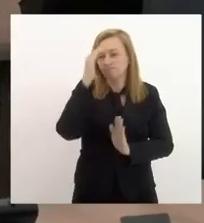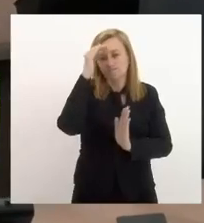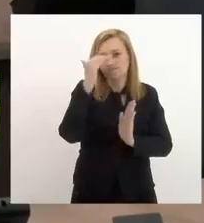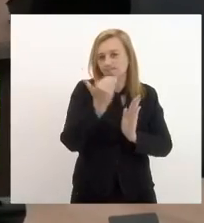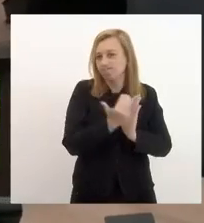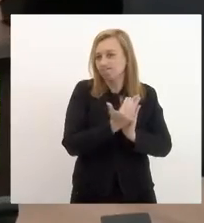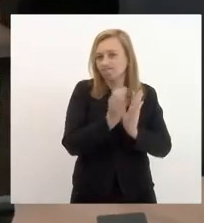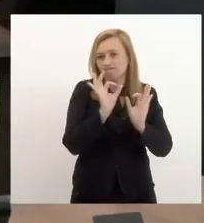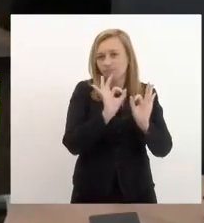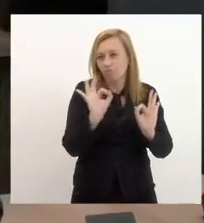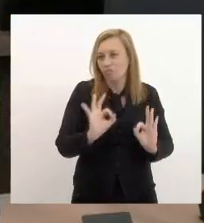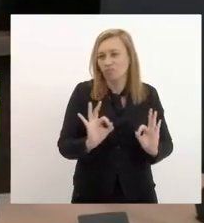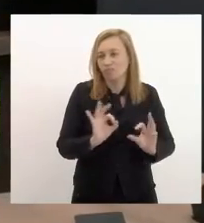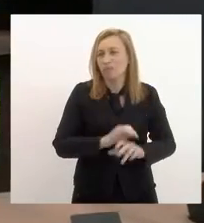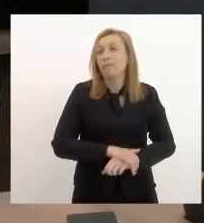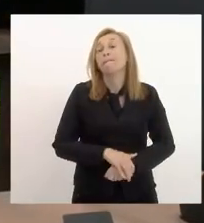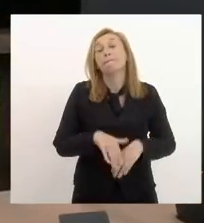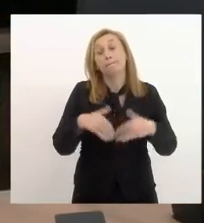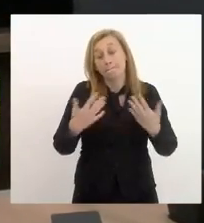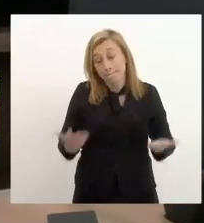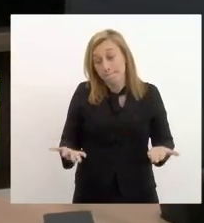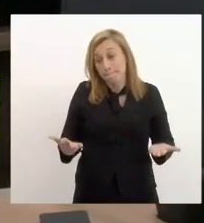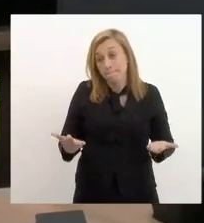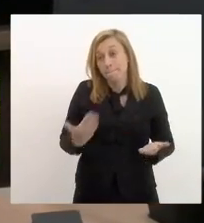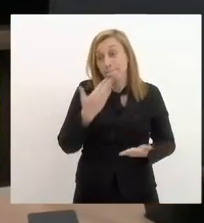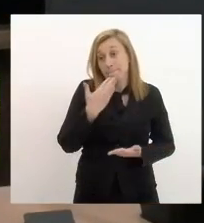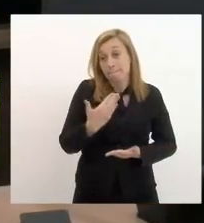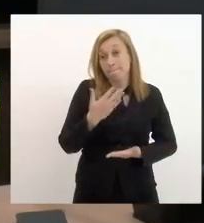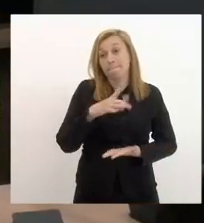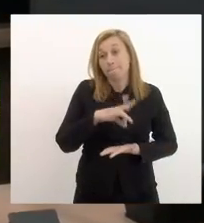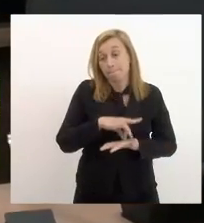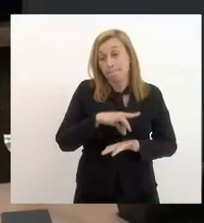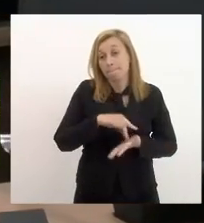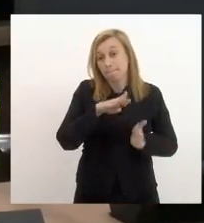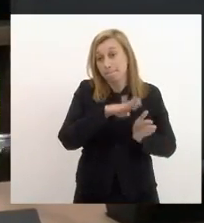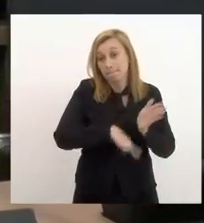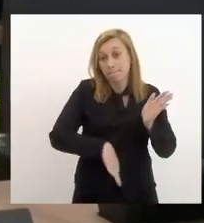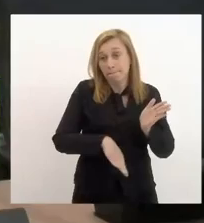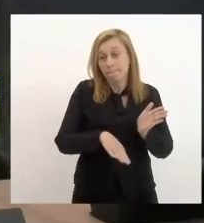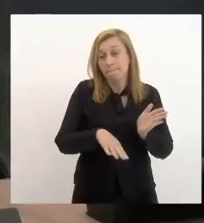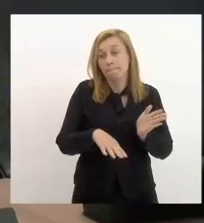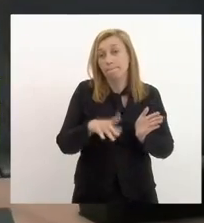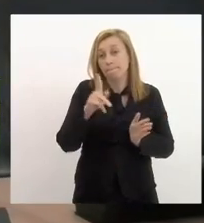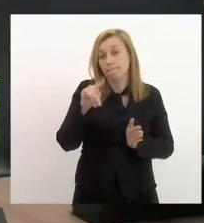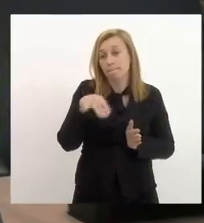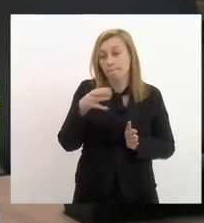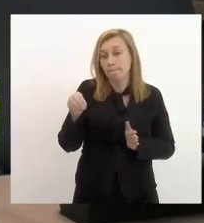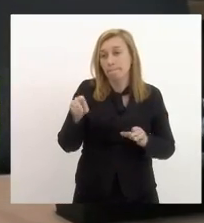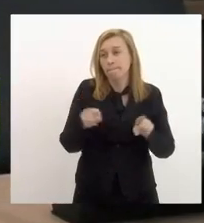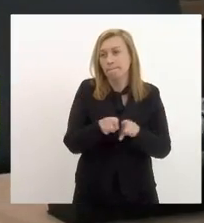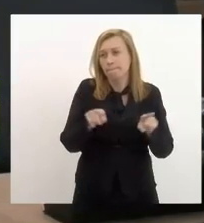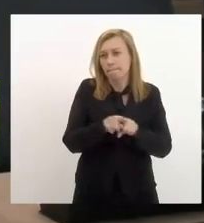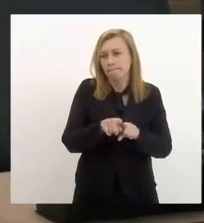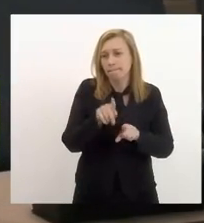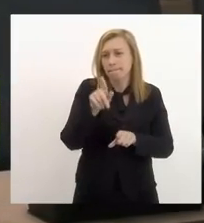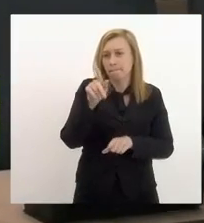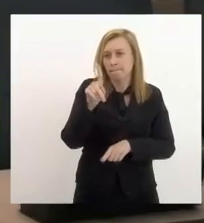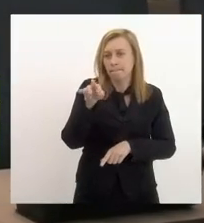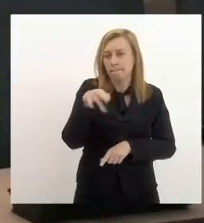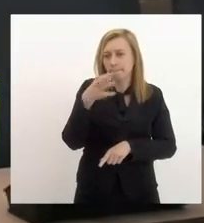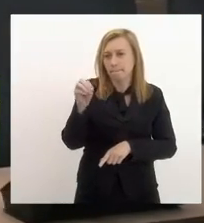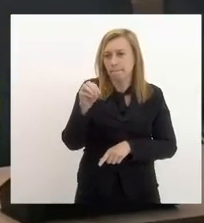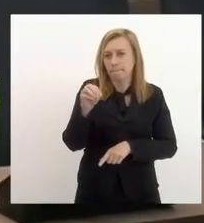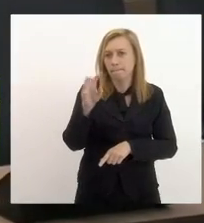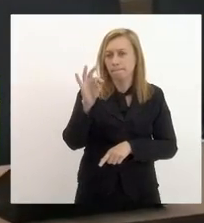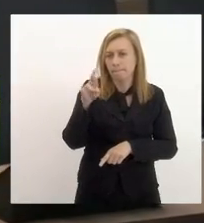o cliente não comprei nenhum prazo né então eu peço que realmente seja retirada atenção da progressão e promoção e que o